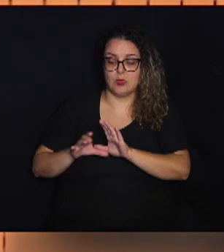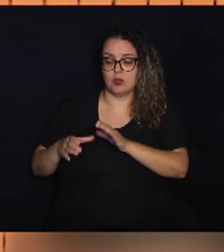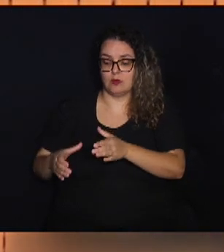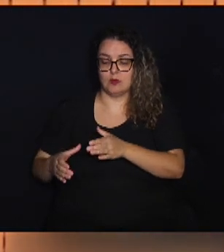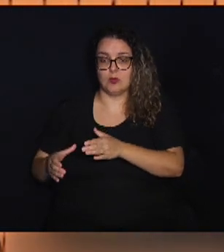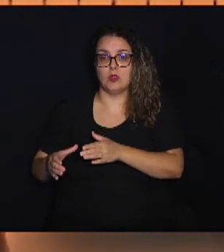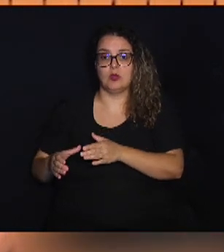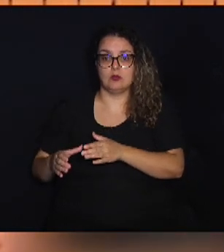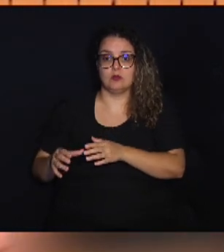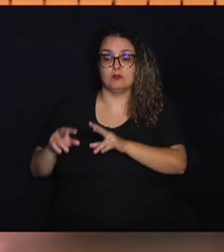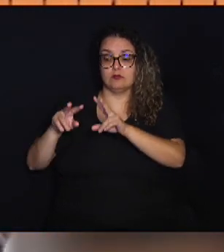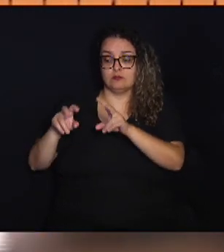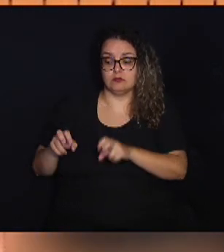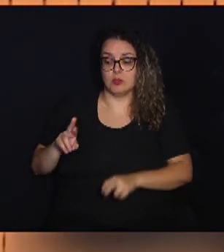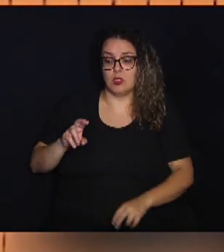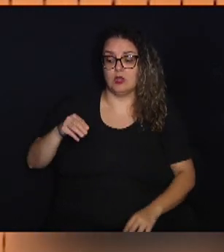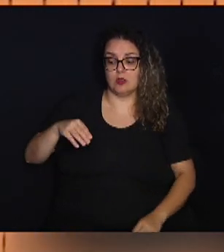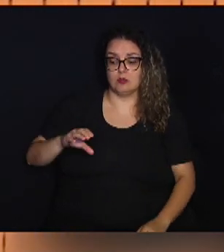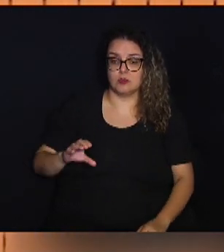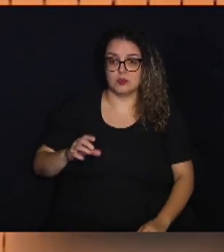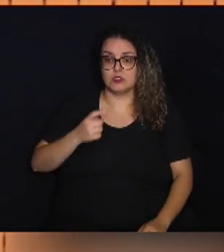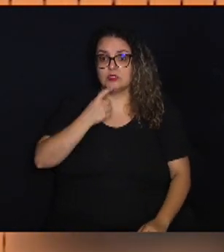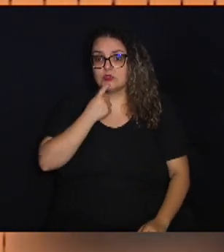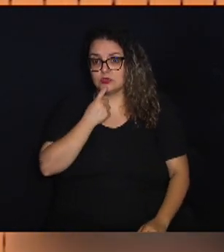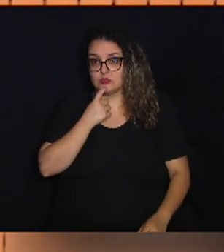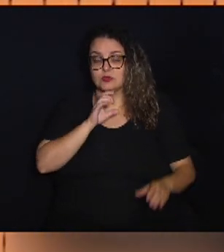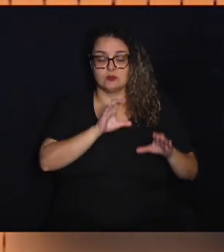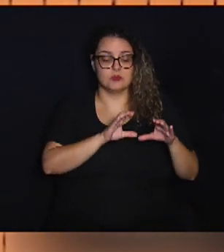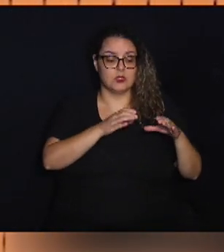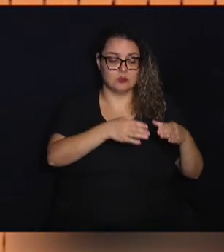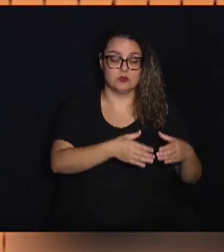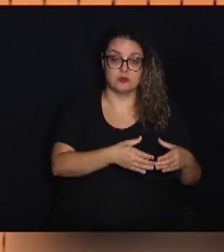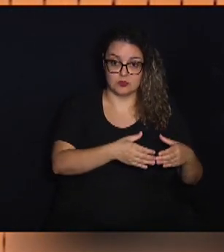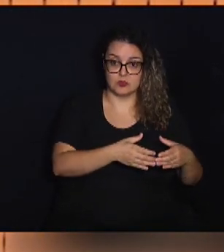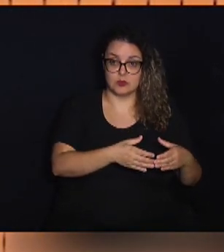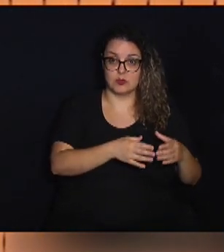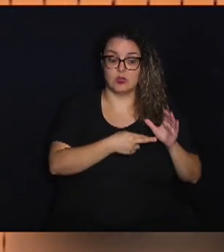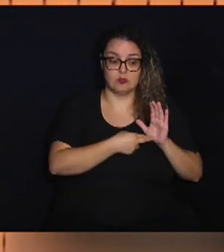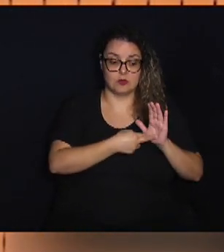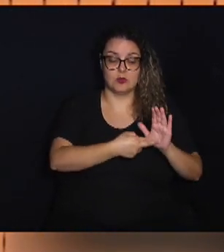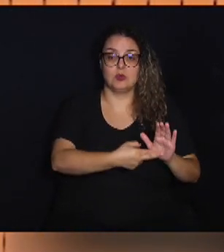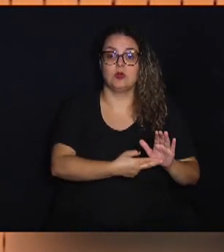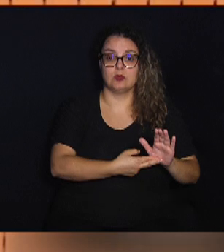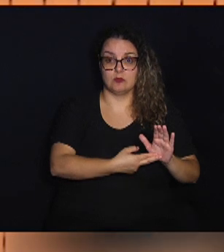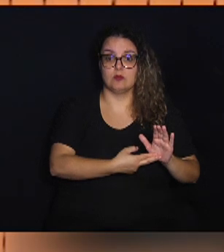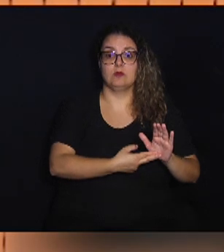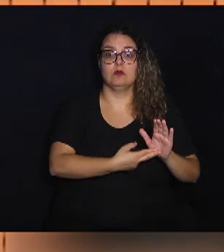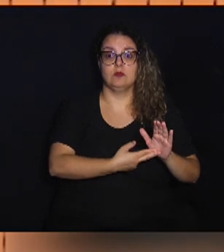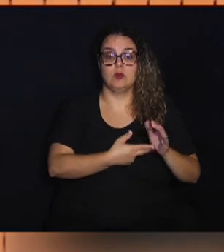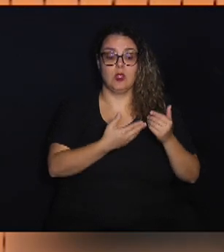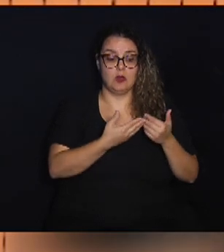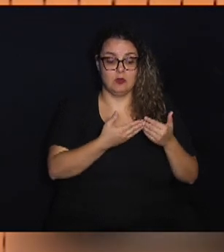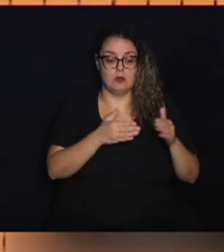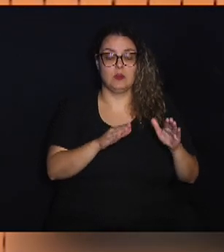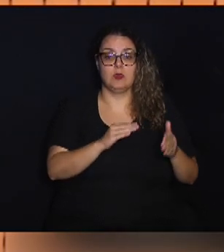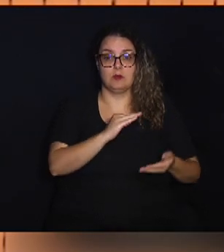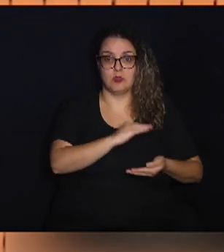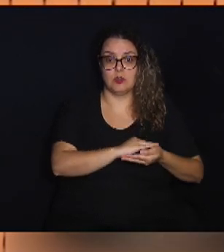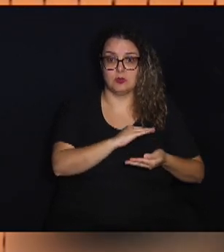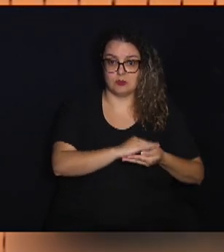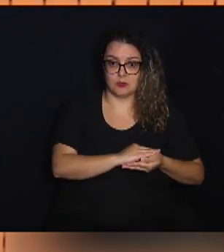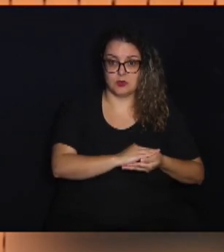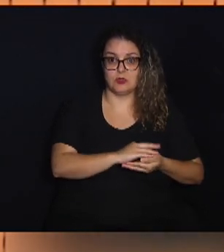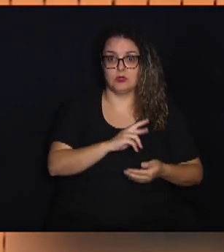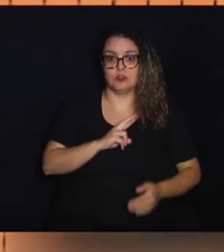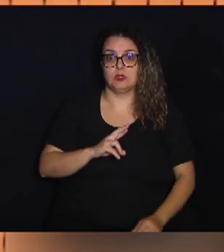Comissão para Assuntos da Região Metropolitana de Campinas e da Comissão de Representação sobre a reabertura do Poupa-Tempo na